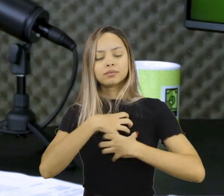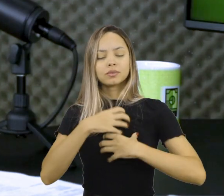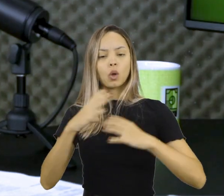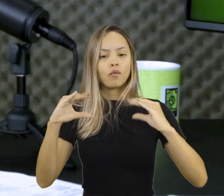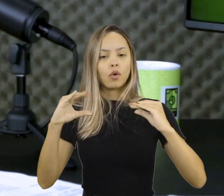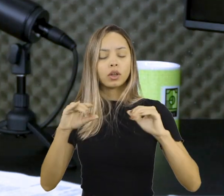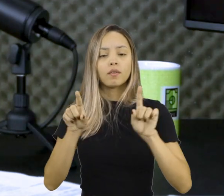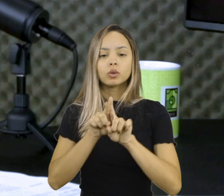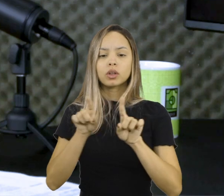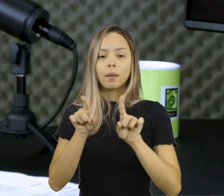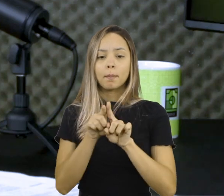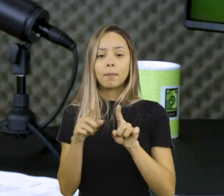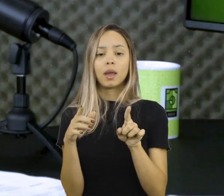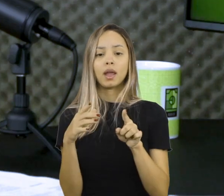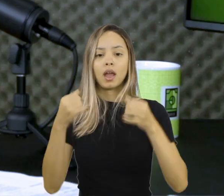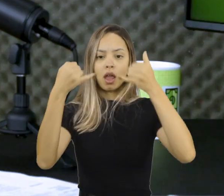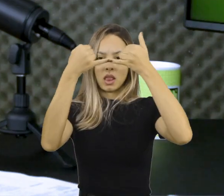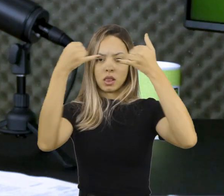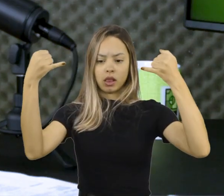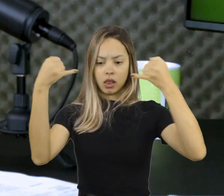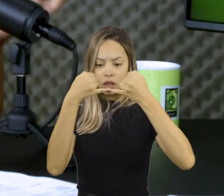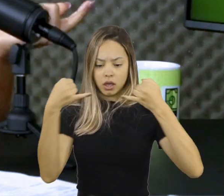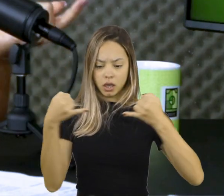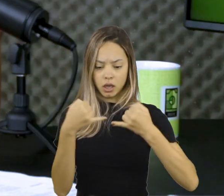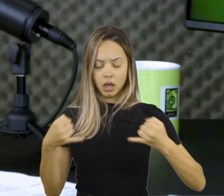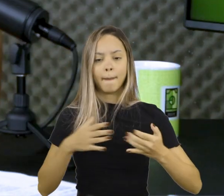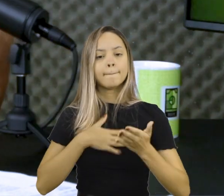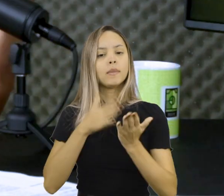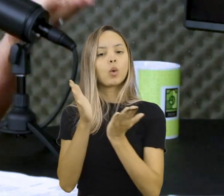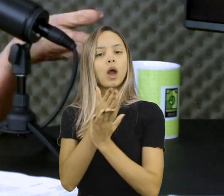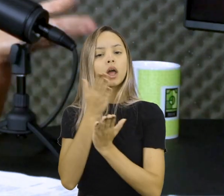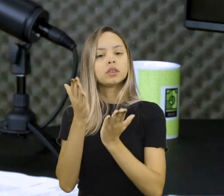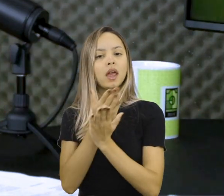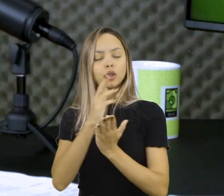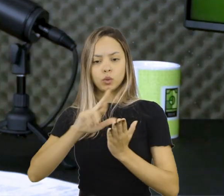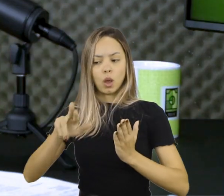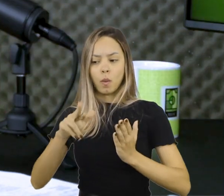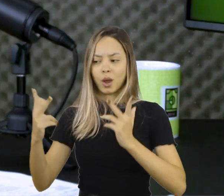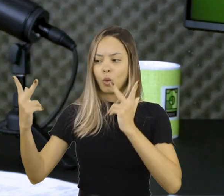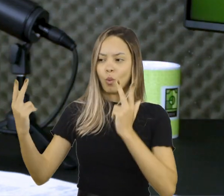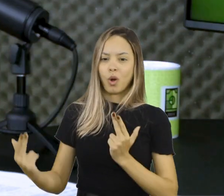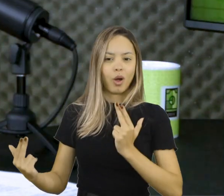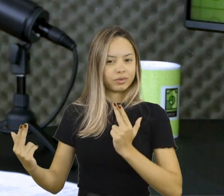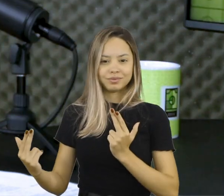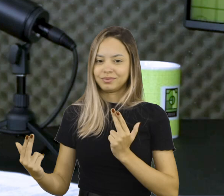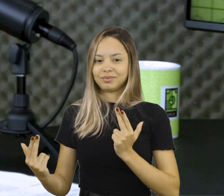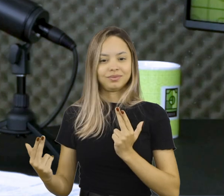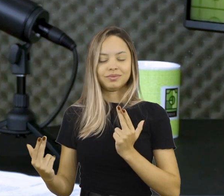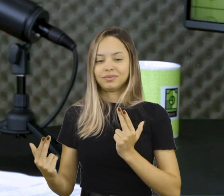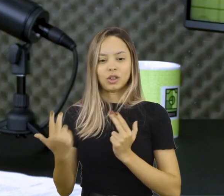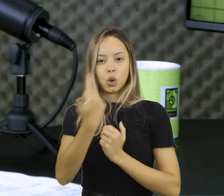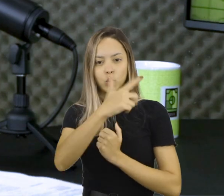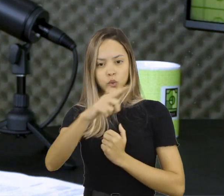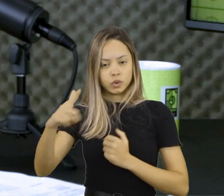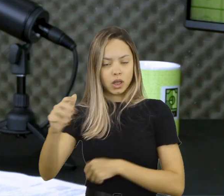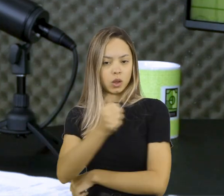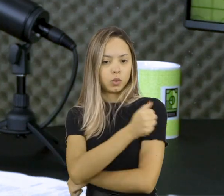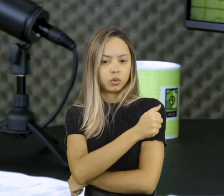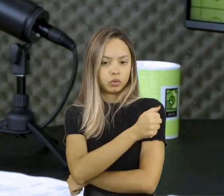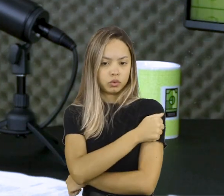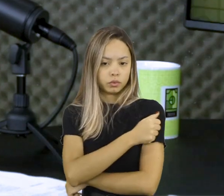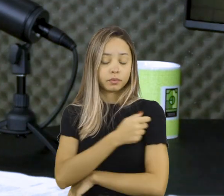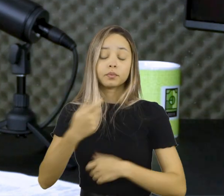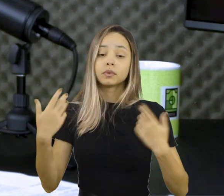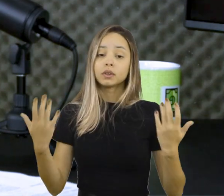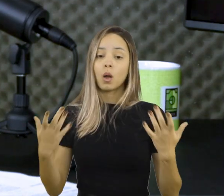do meu caderno porque o meu caderno vai diferir meu caderno não vai ser igual ao dos outros estudantes então